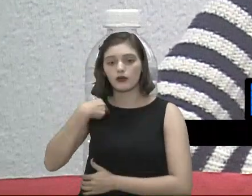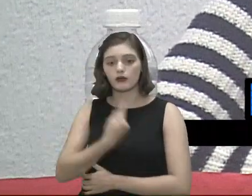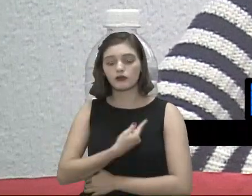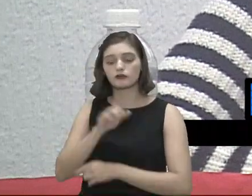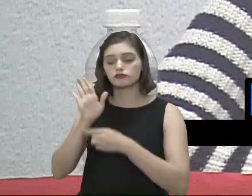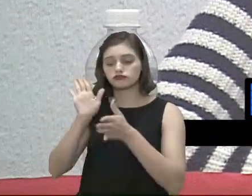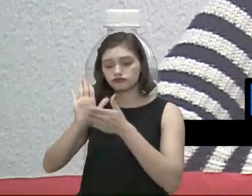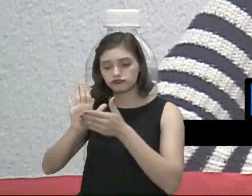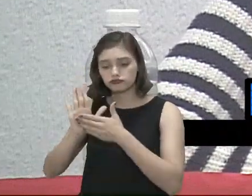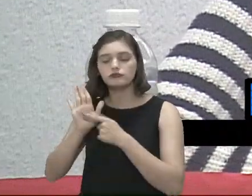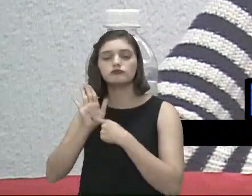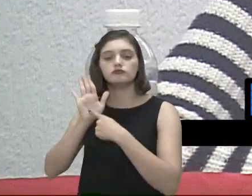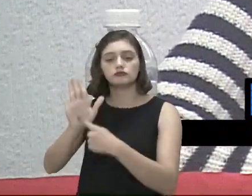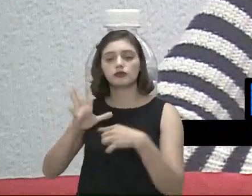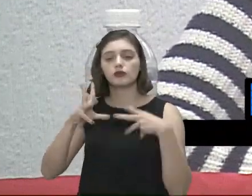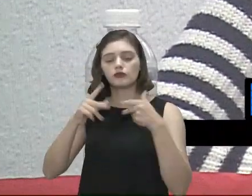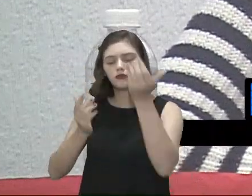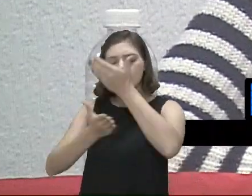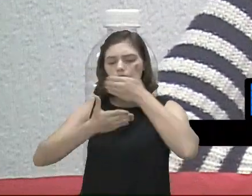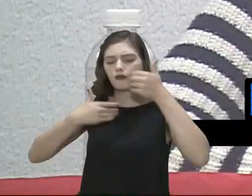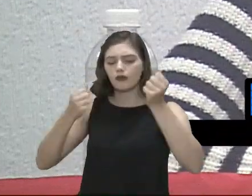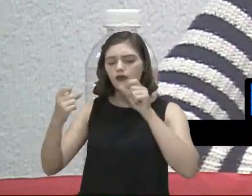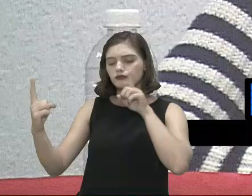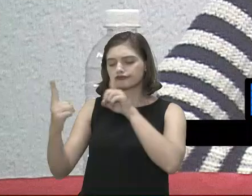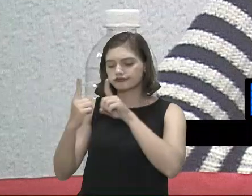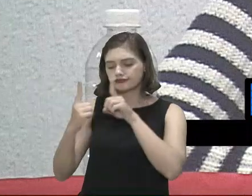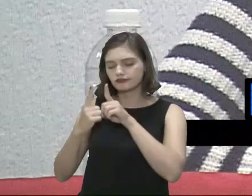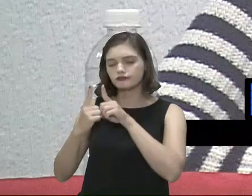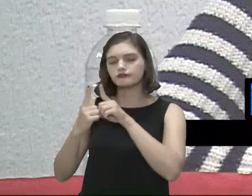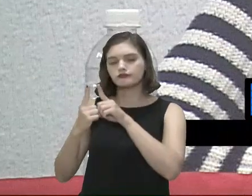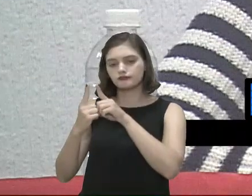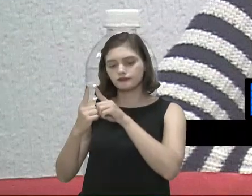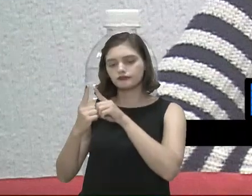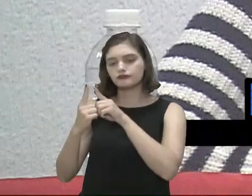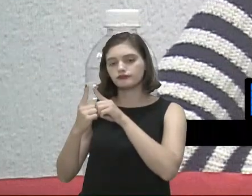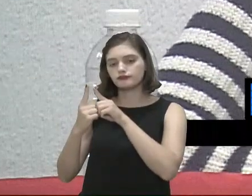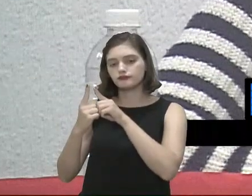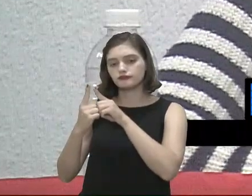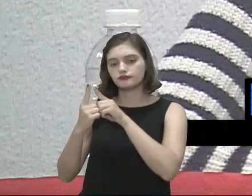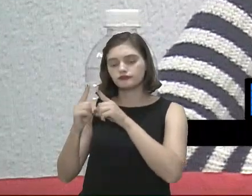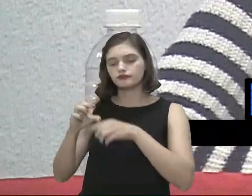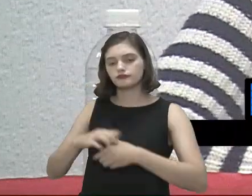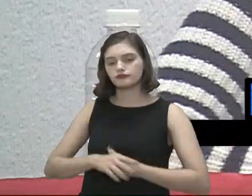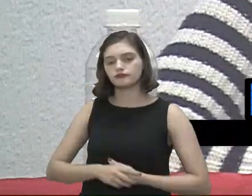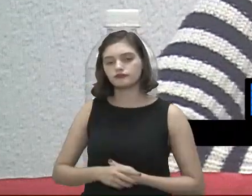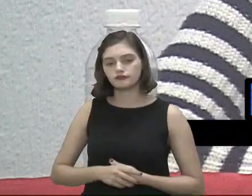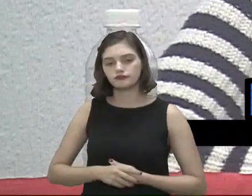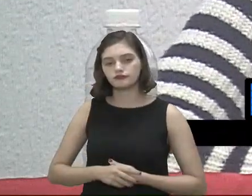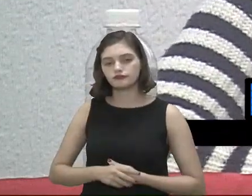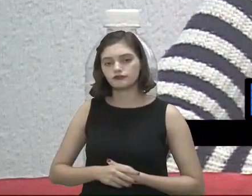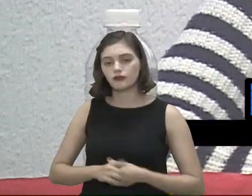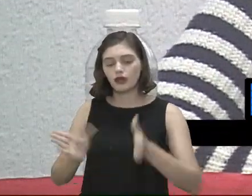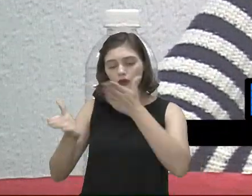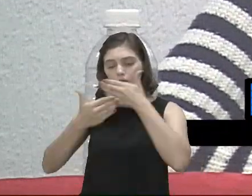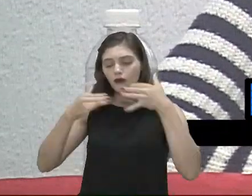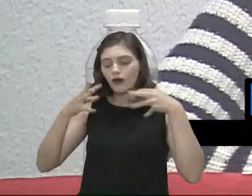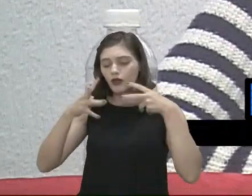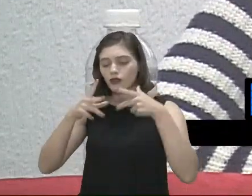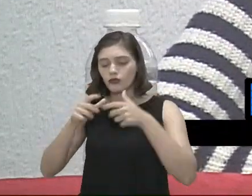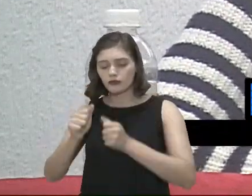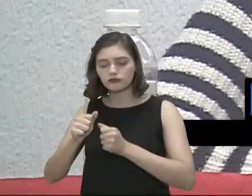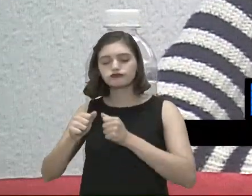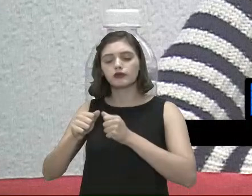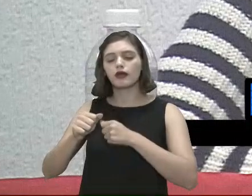oferta, aprimorar a qualidade do nosso serviço ofertado à população e qualificar os nossos